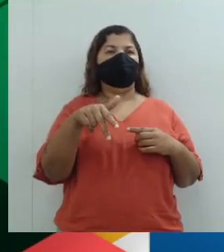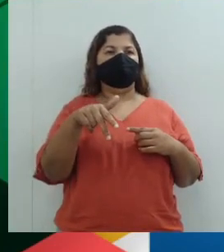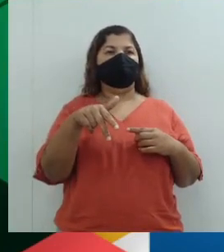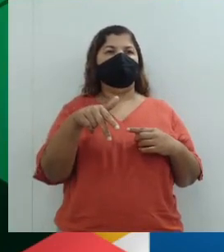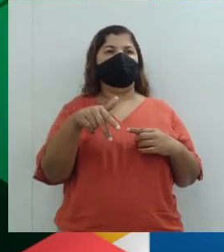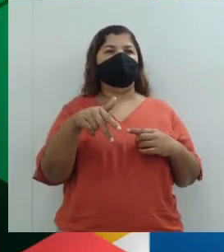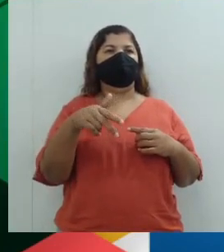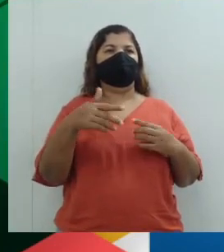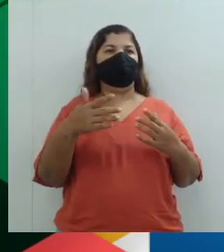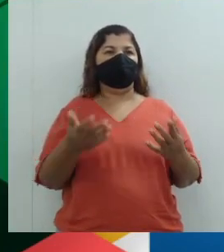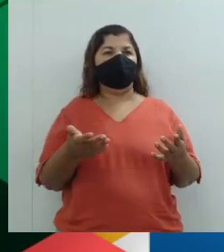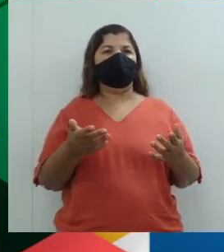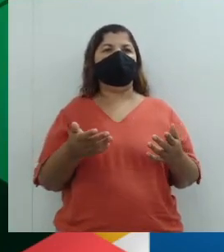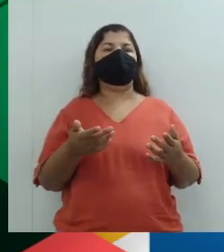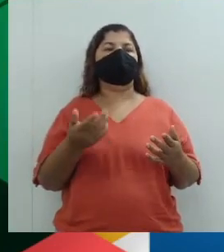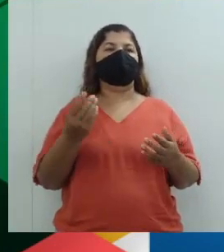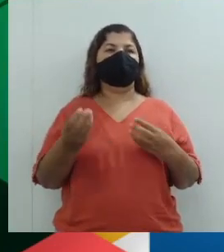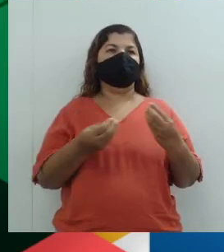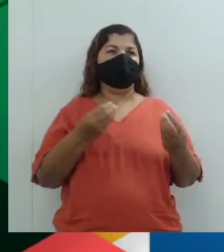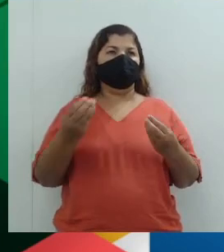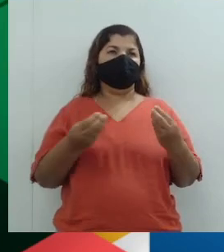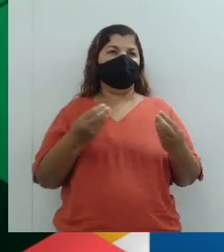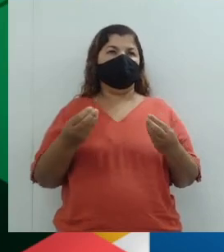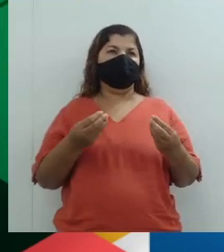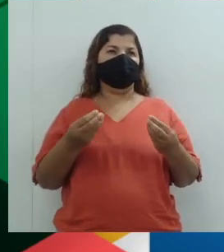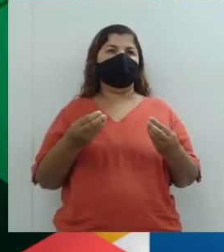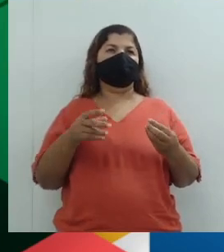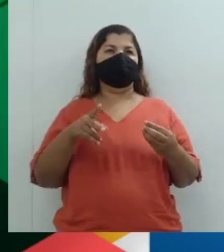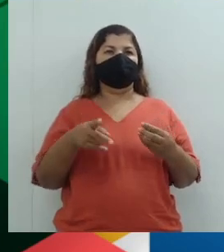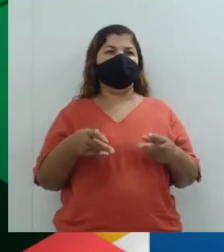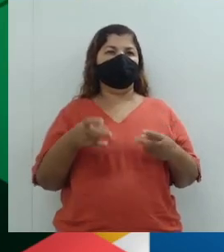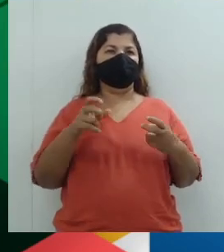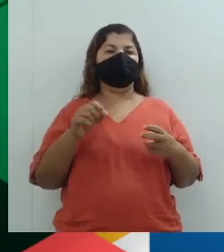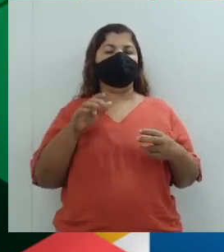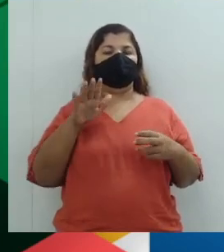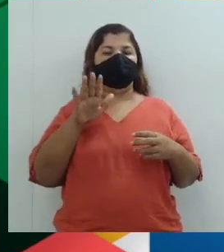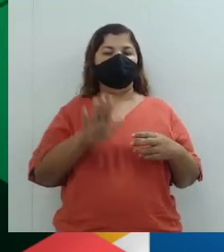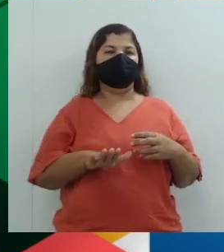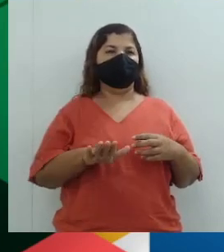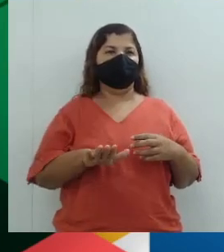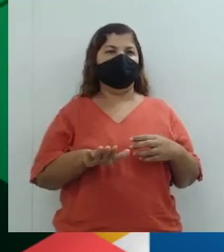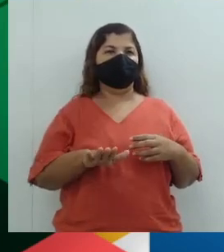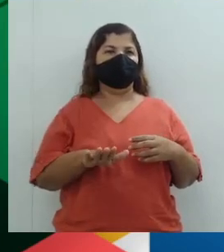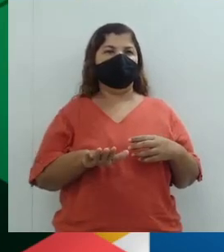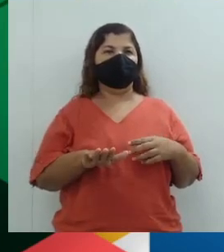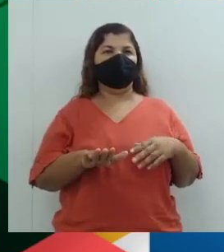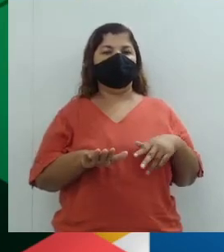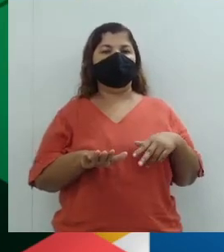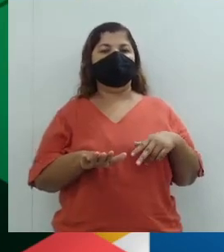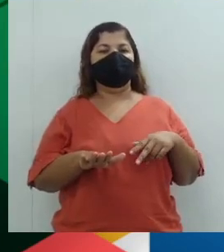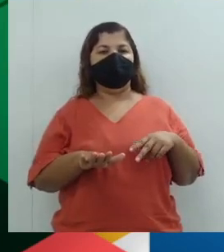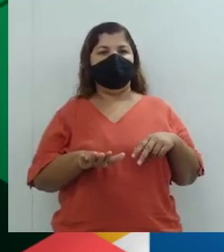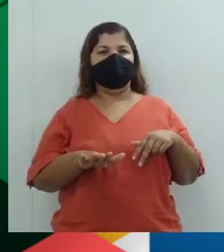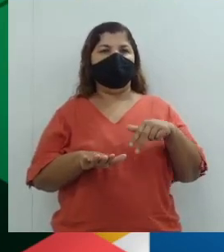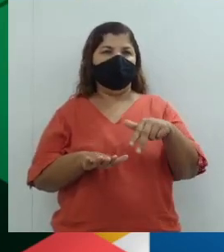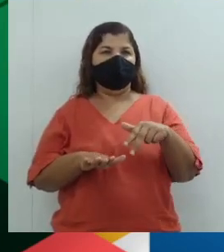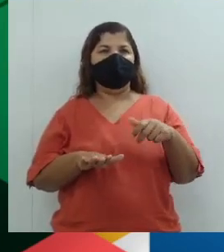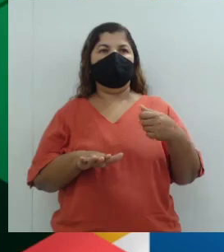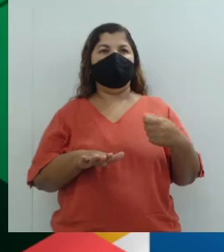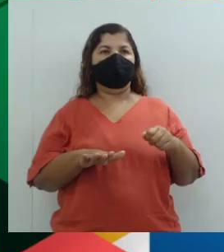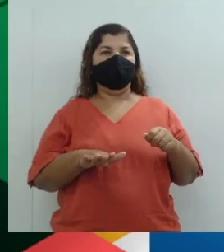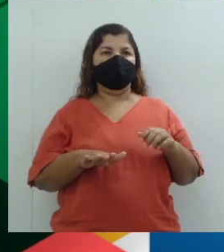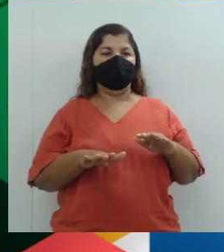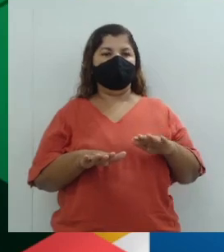é a física, né, da caminhada? Como é que funciona? A gente percebe que quando o rapaz pisa no chão, para ele andar para frente, ele precisa